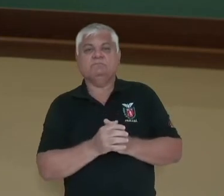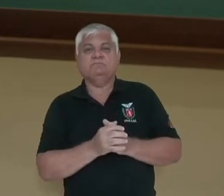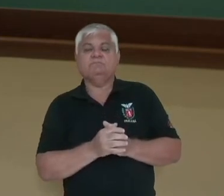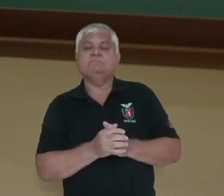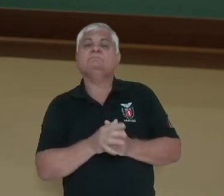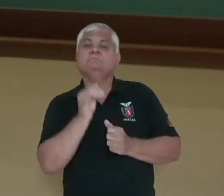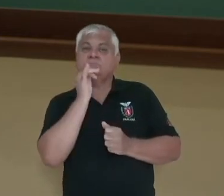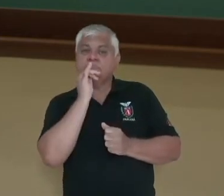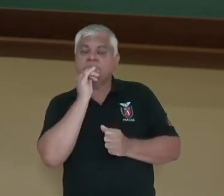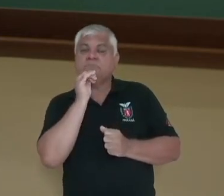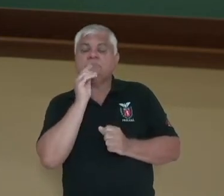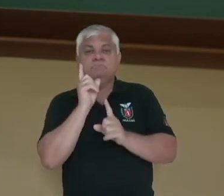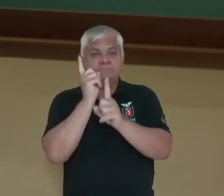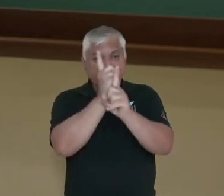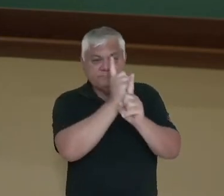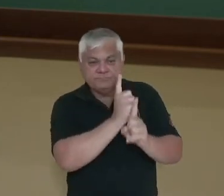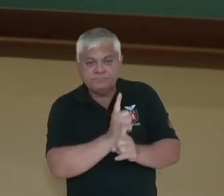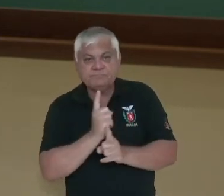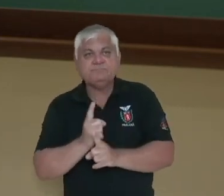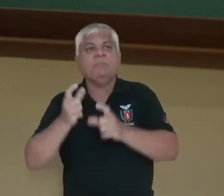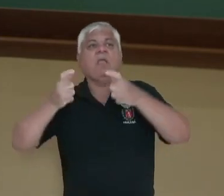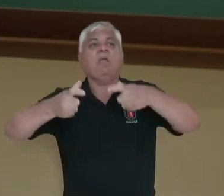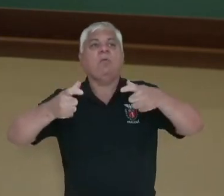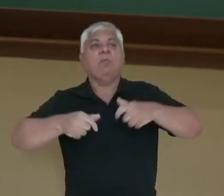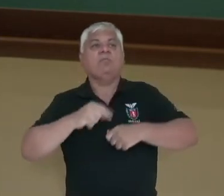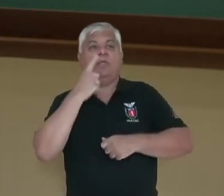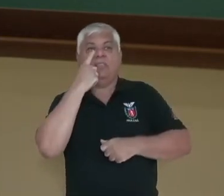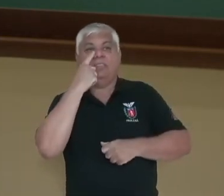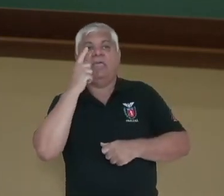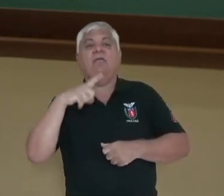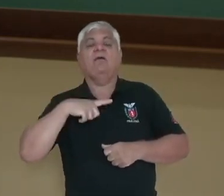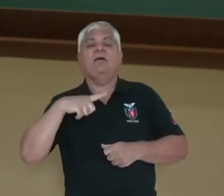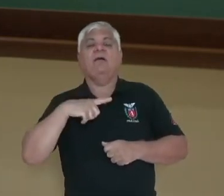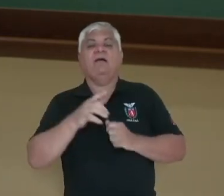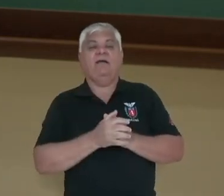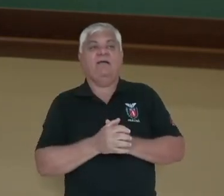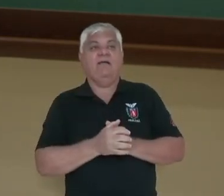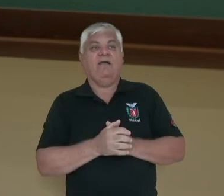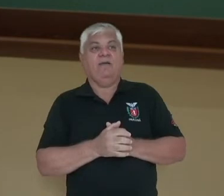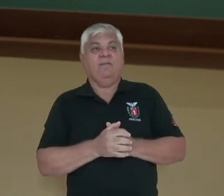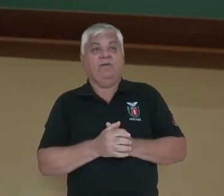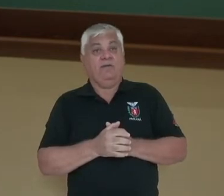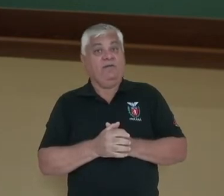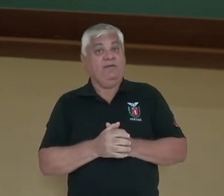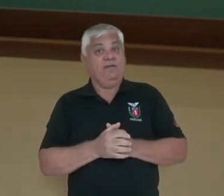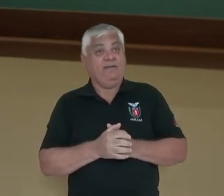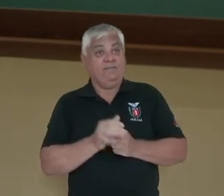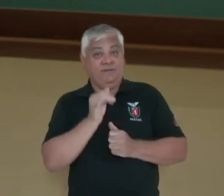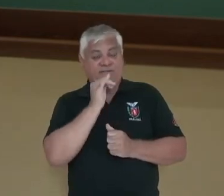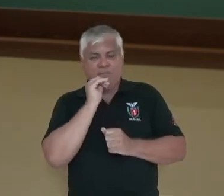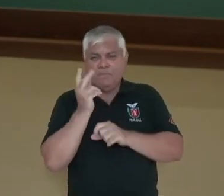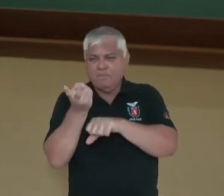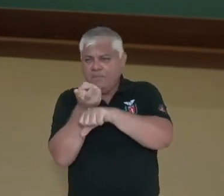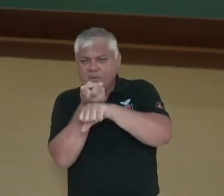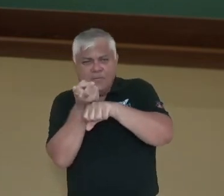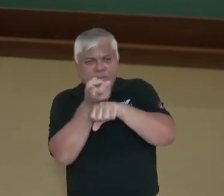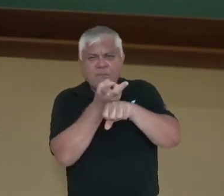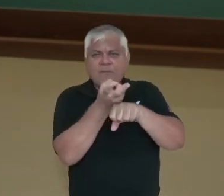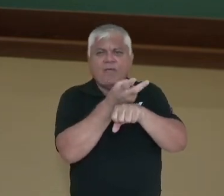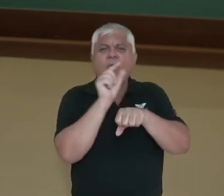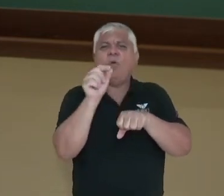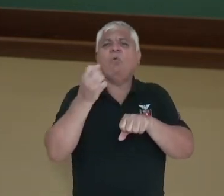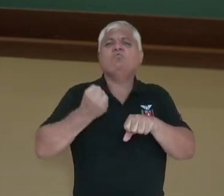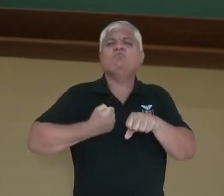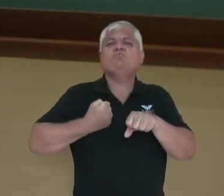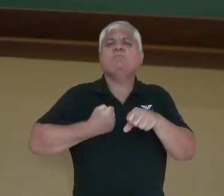E para encontrar quem são os elementos, eu tenho que usar essa lei de formação. Então, olha só. Para encontrar o elemento que está na